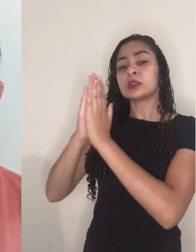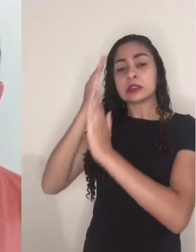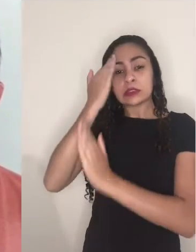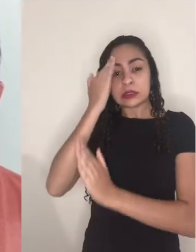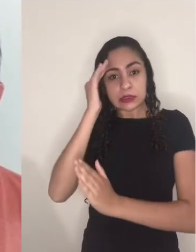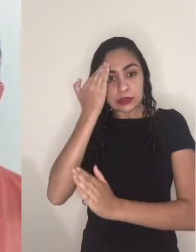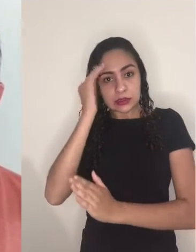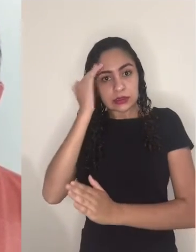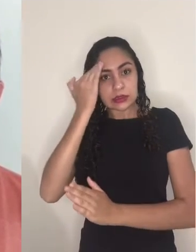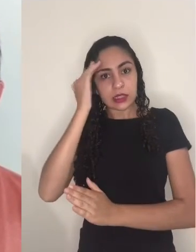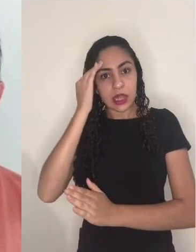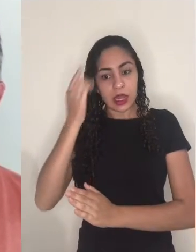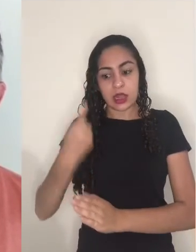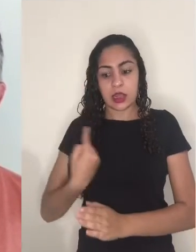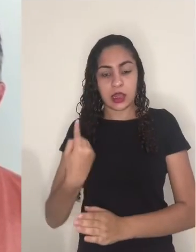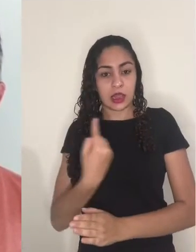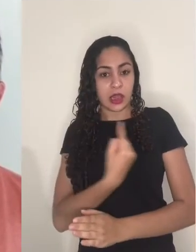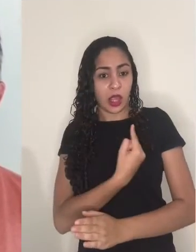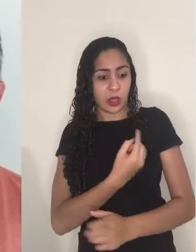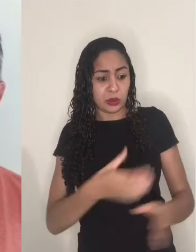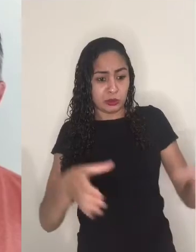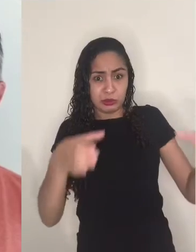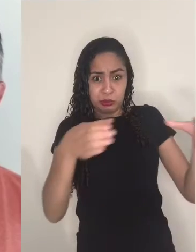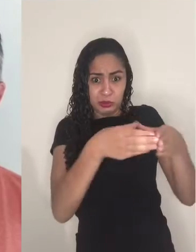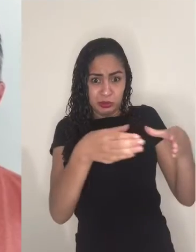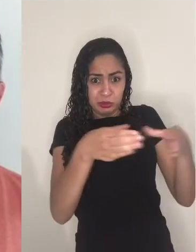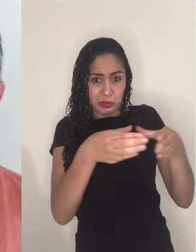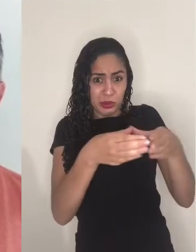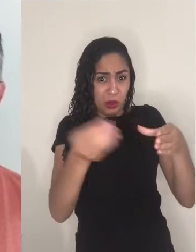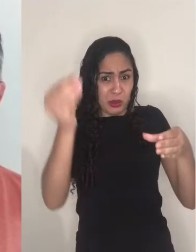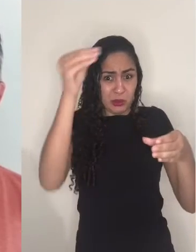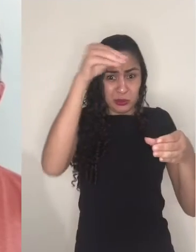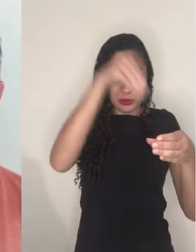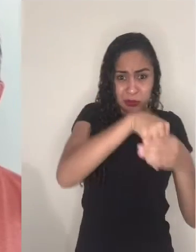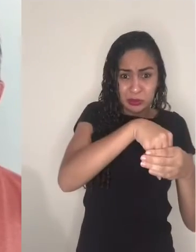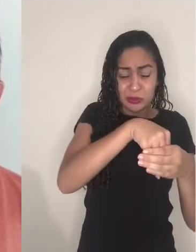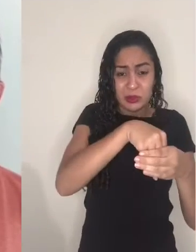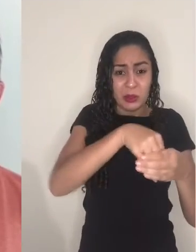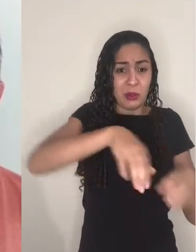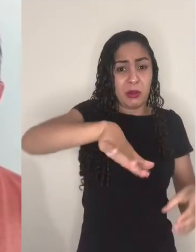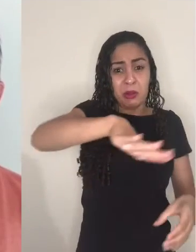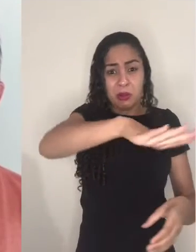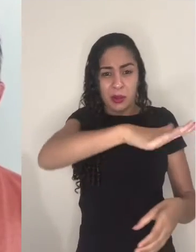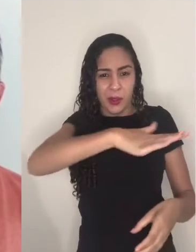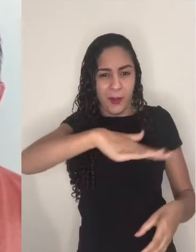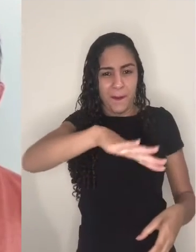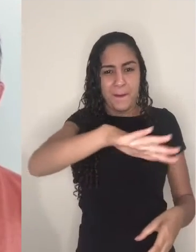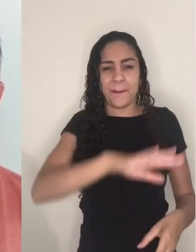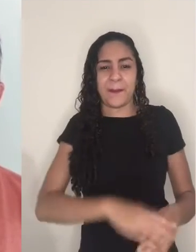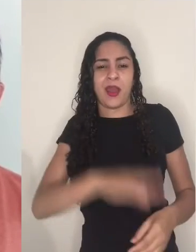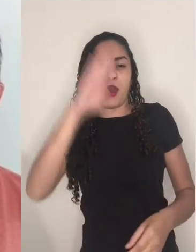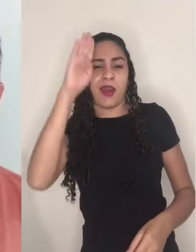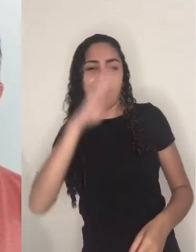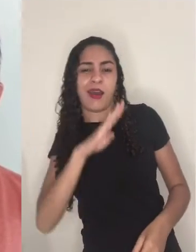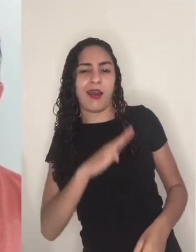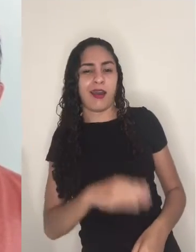não estejamos inseridos no grupo daqueles que agem